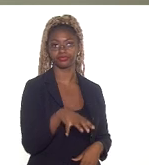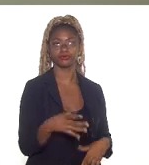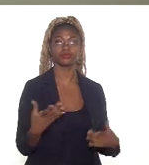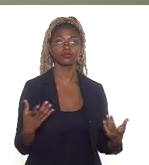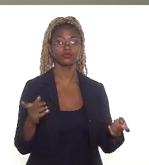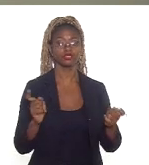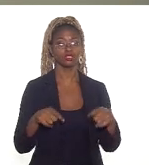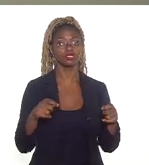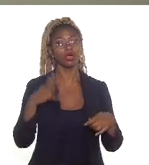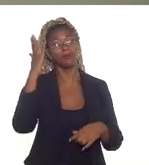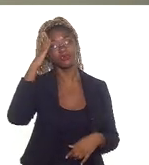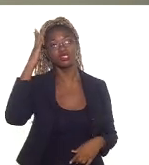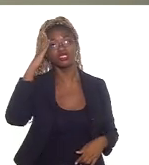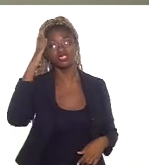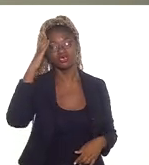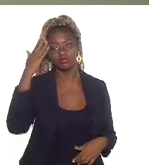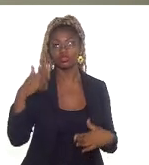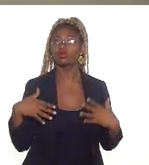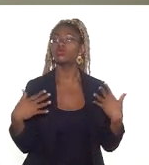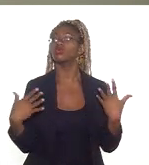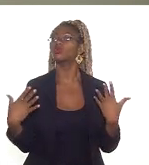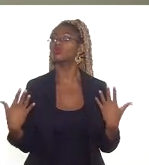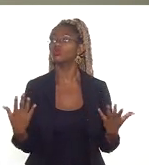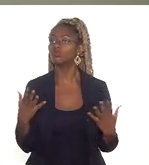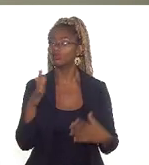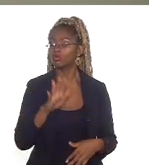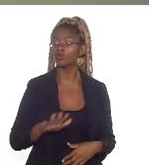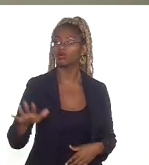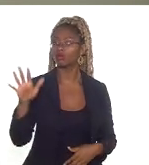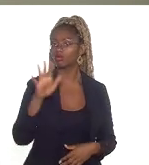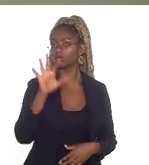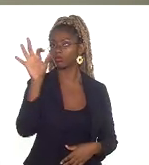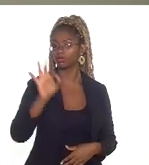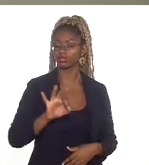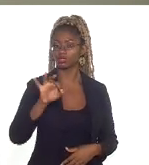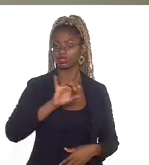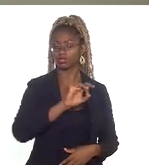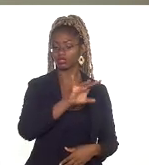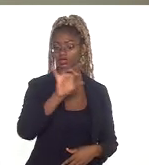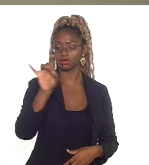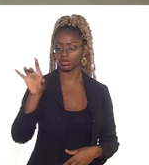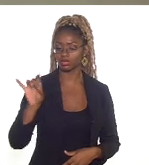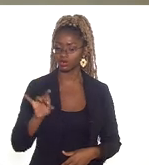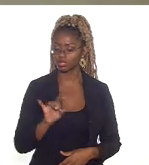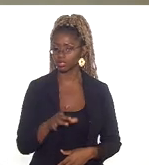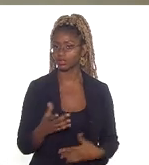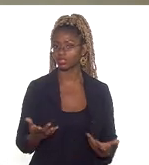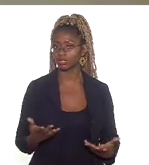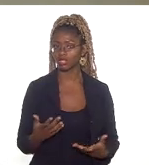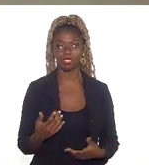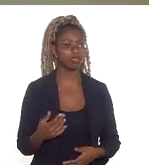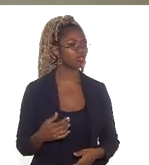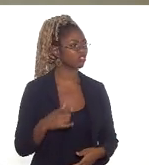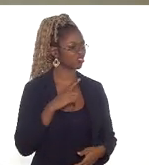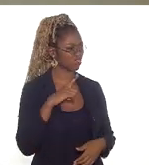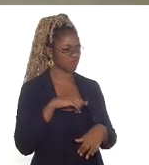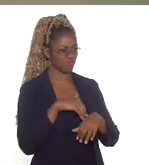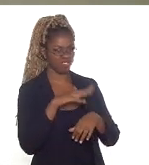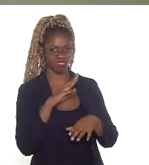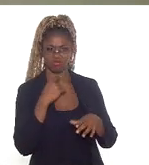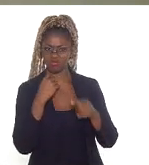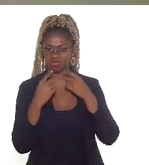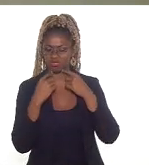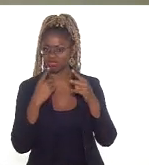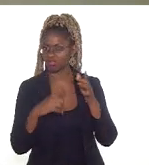qual é no global, qual é o percentual de cada campo. Eu pergunto se ainda tem mais alguém que queira